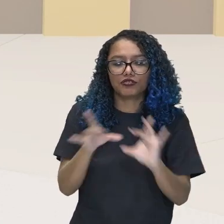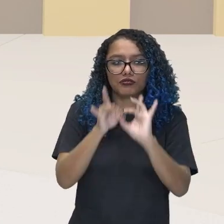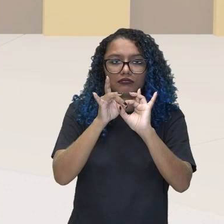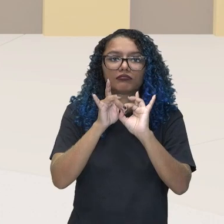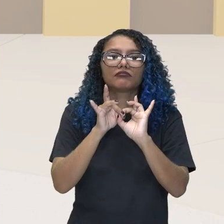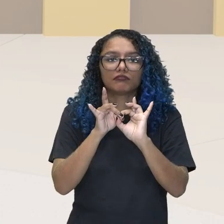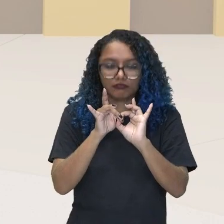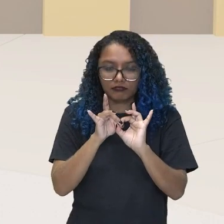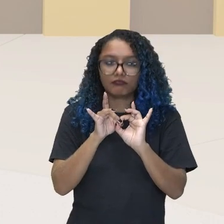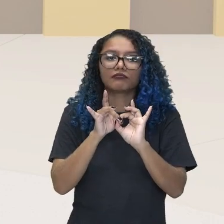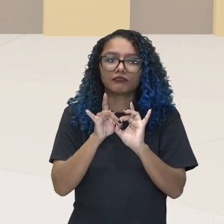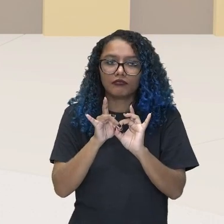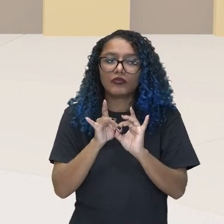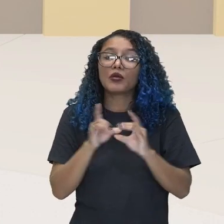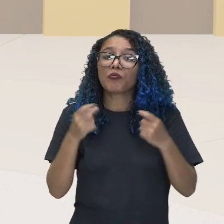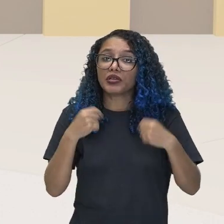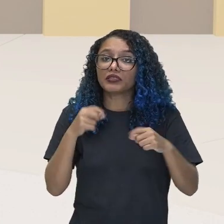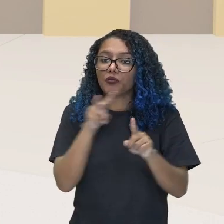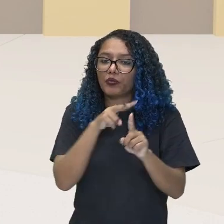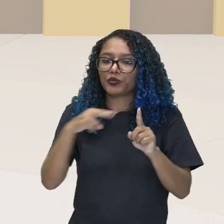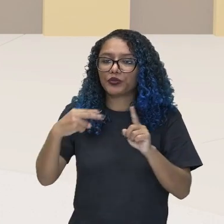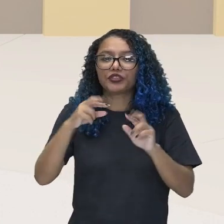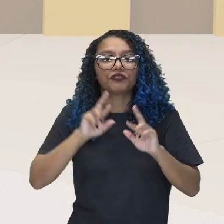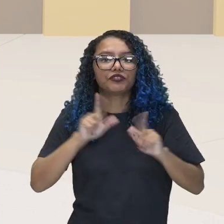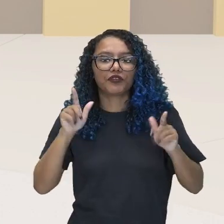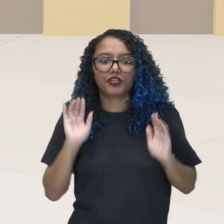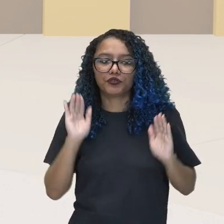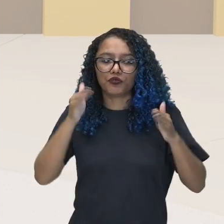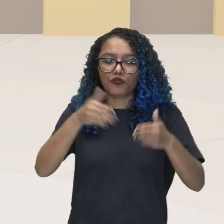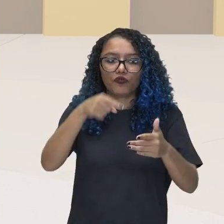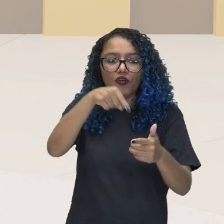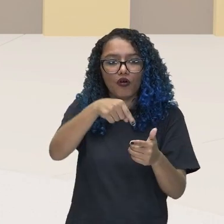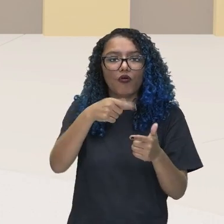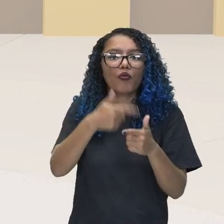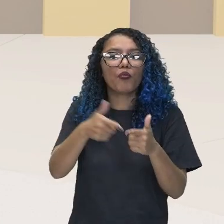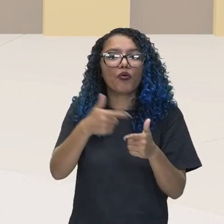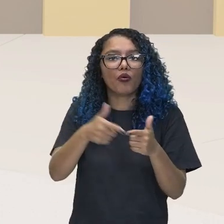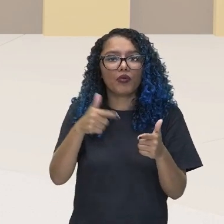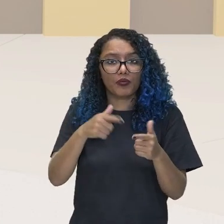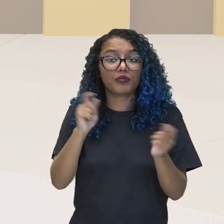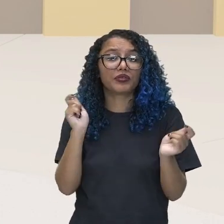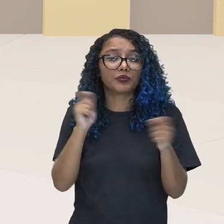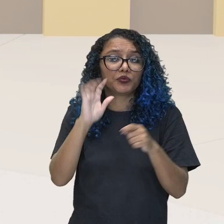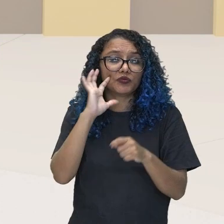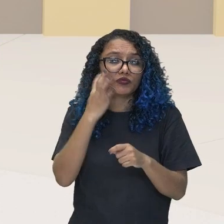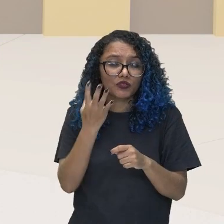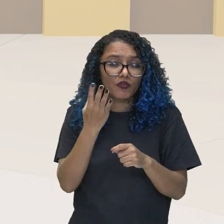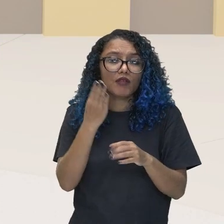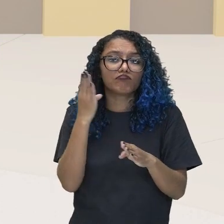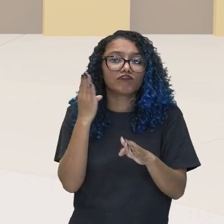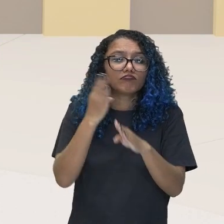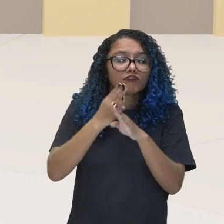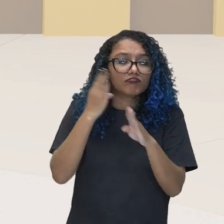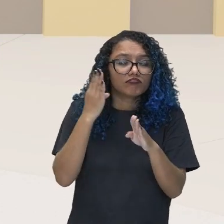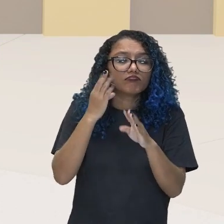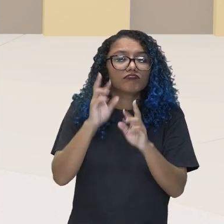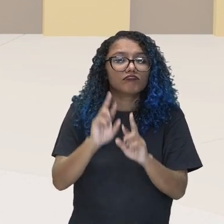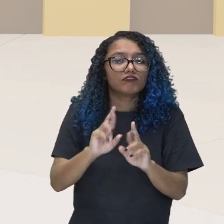preciso ter uma outra visão para aquele problema, para eu encontrar uma solução diferente. Temos